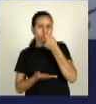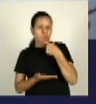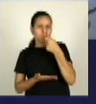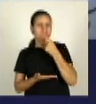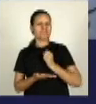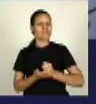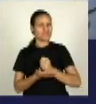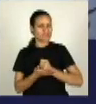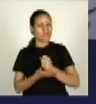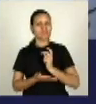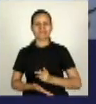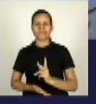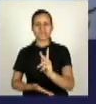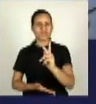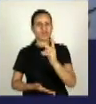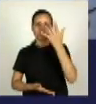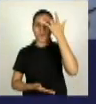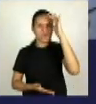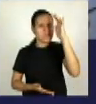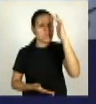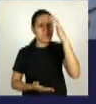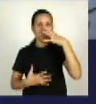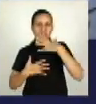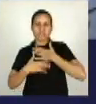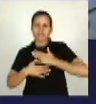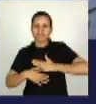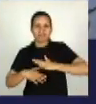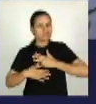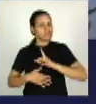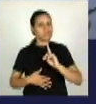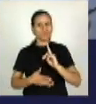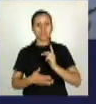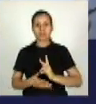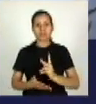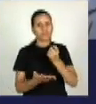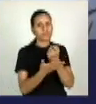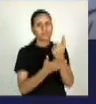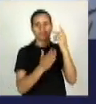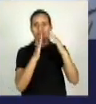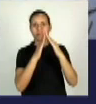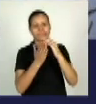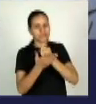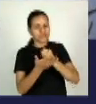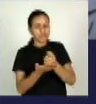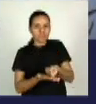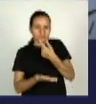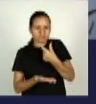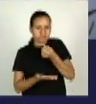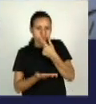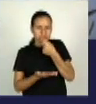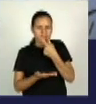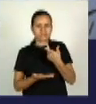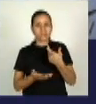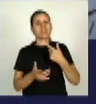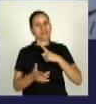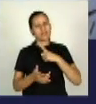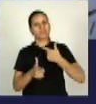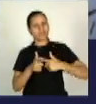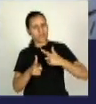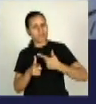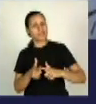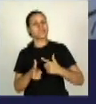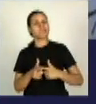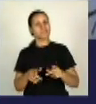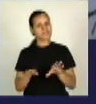Automedicação também, ele não conseguia se controlar com relação a isso, inclusive. Esses produtos de drogarias, ele teve acesso fácil e